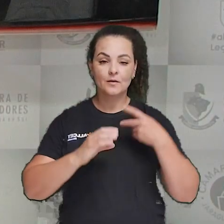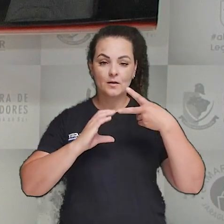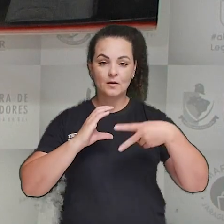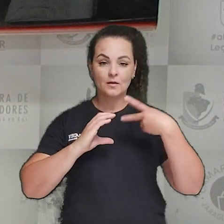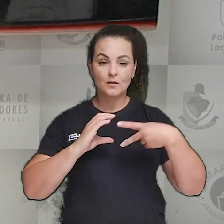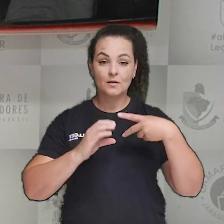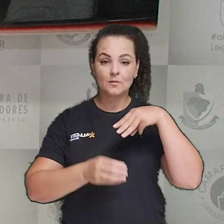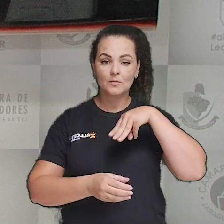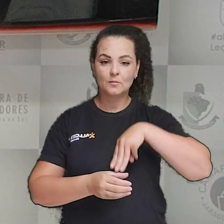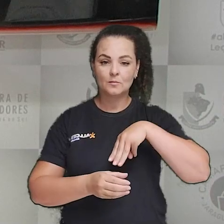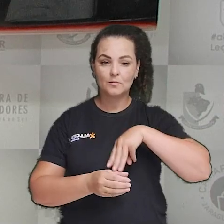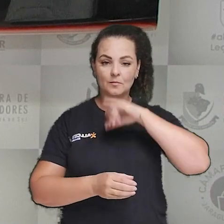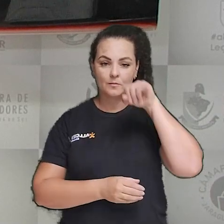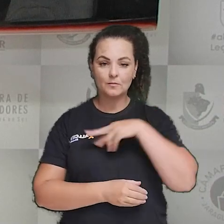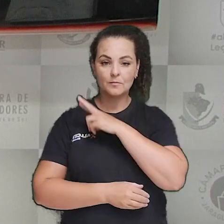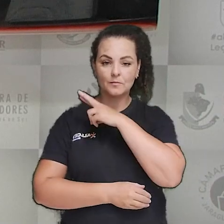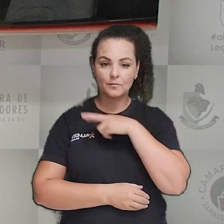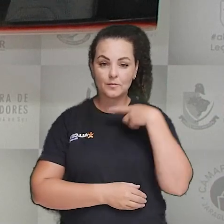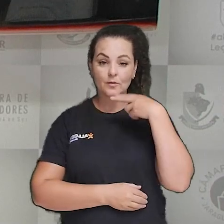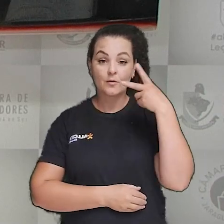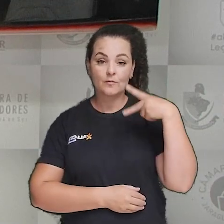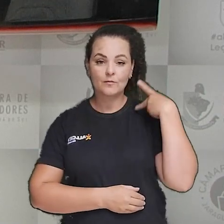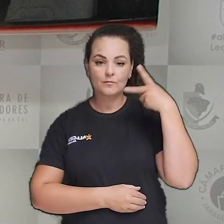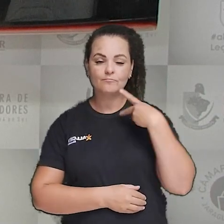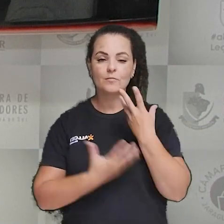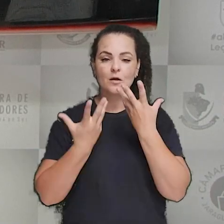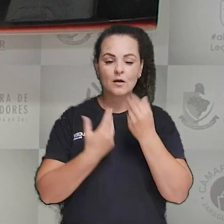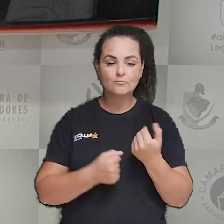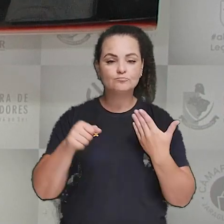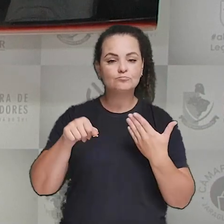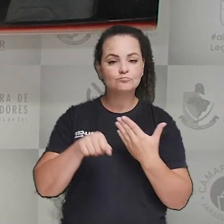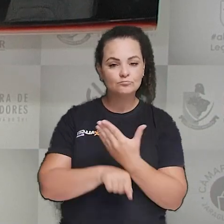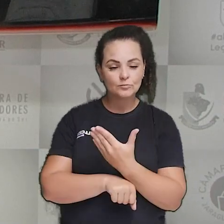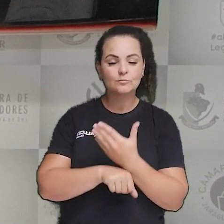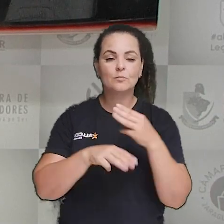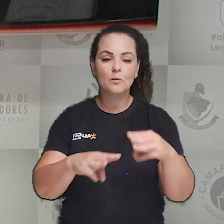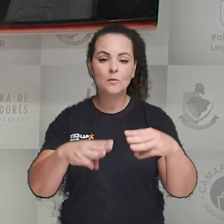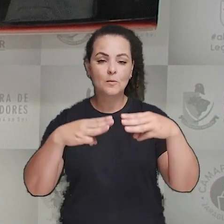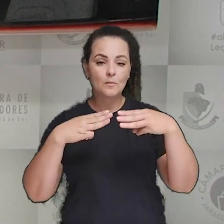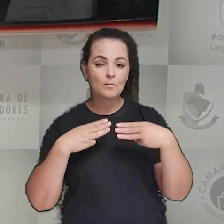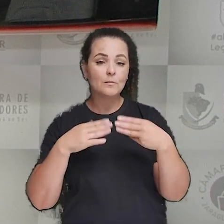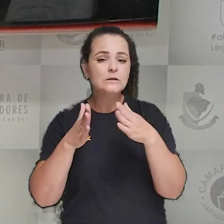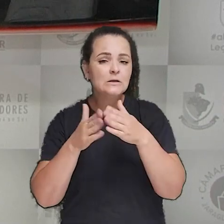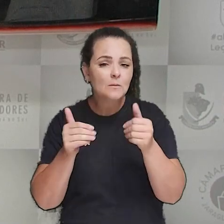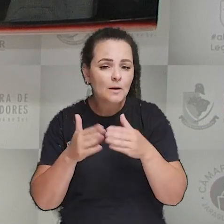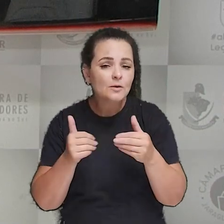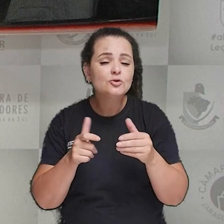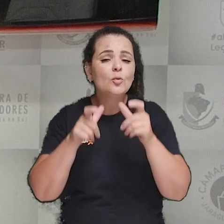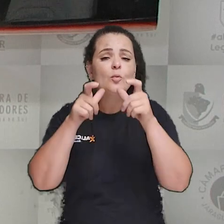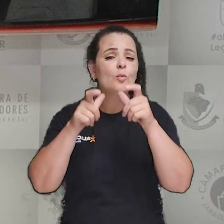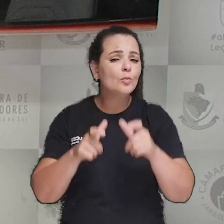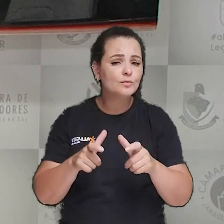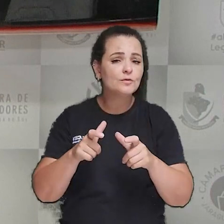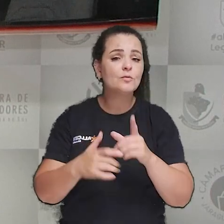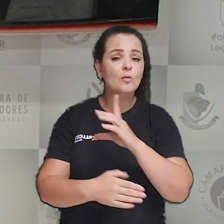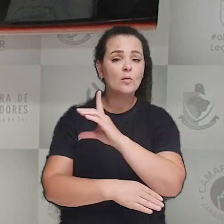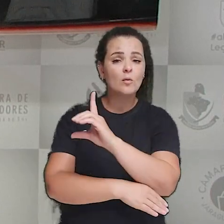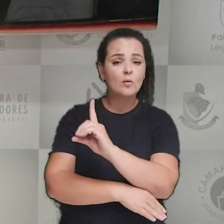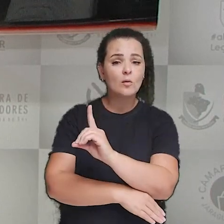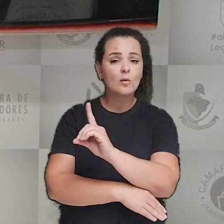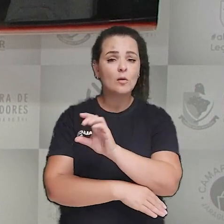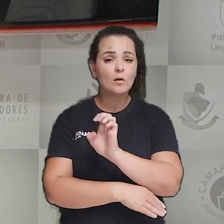na Câmara Municipal de Jaraguá do Sul os vereadores aprovaram uma Moção que manifesta um apelo Urgente ao departamento